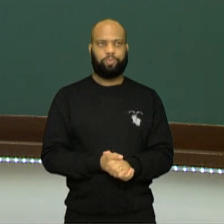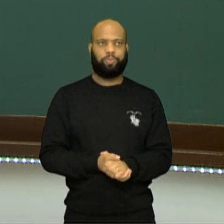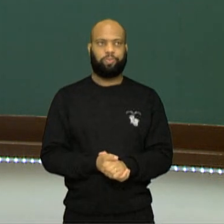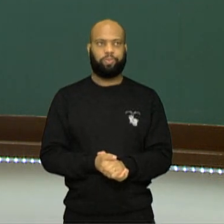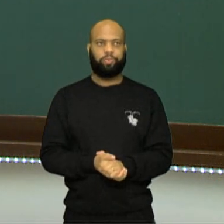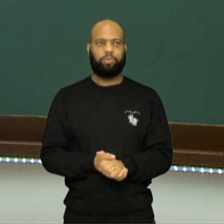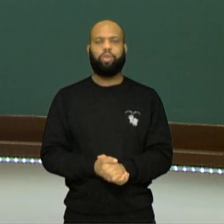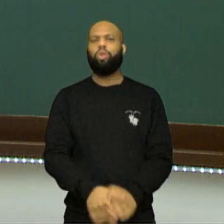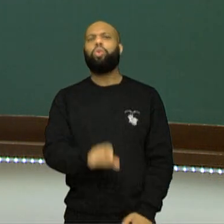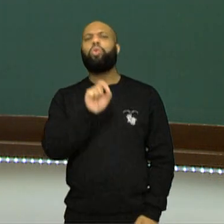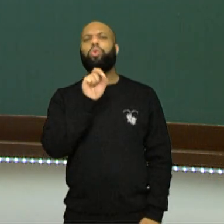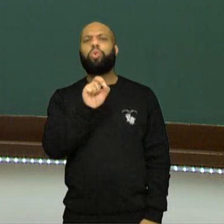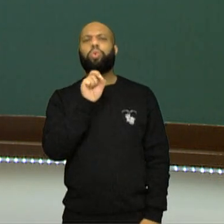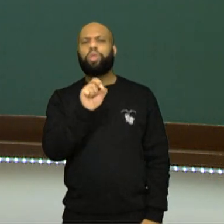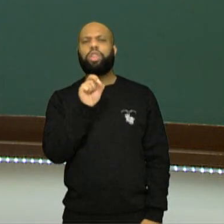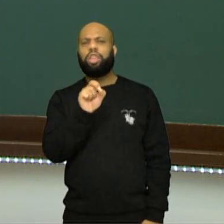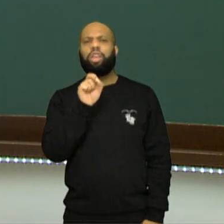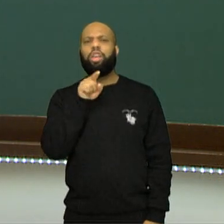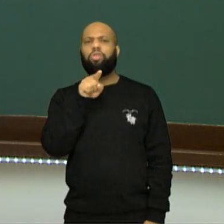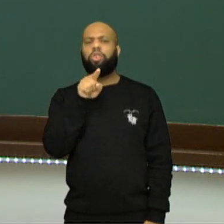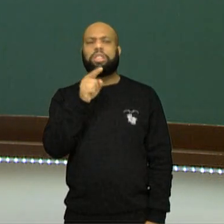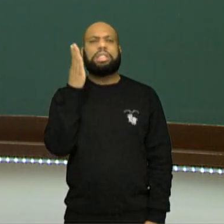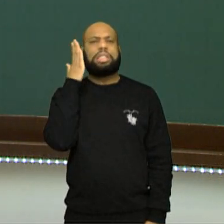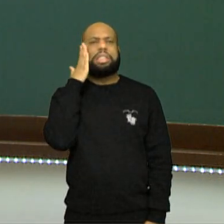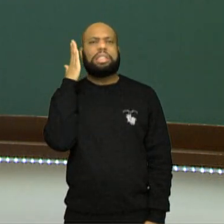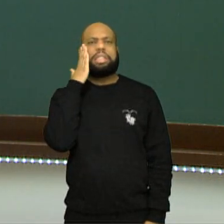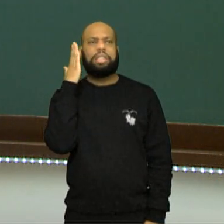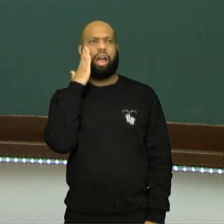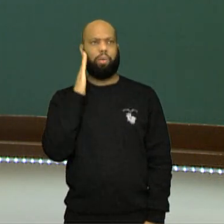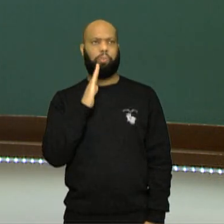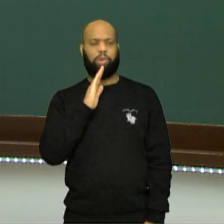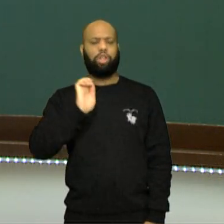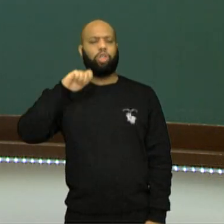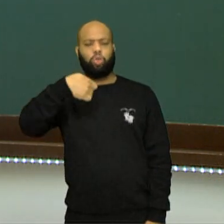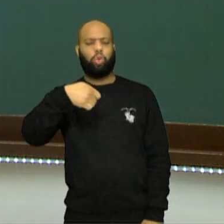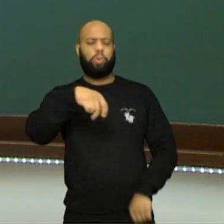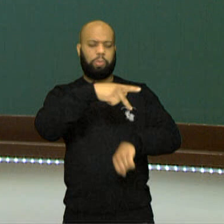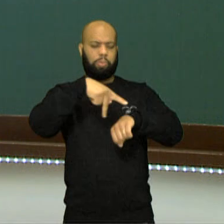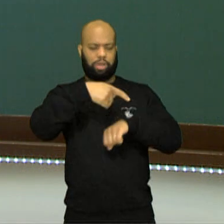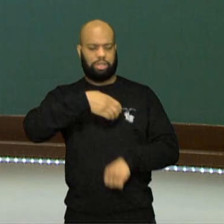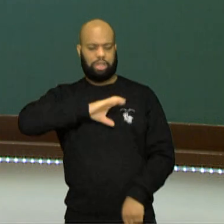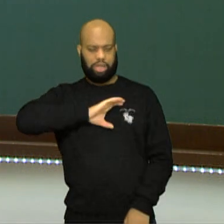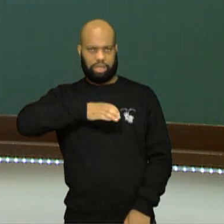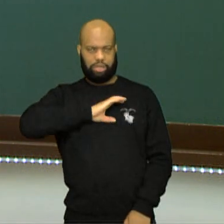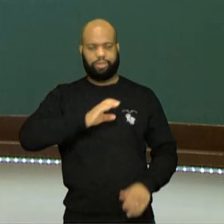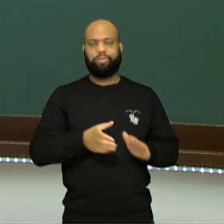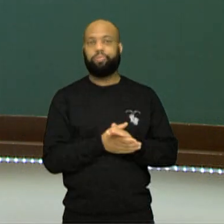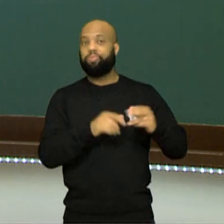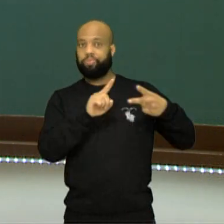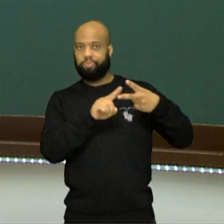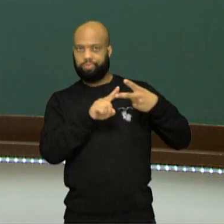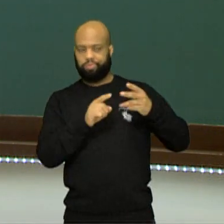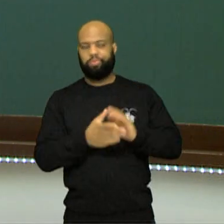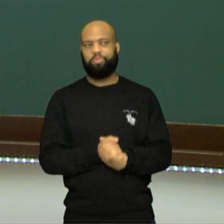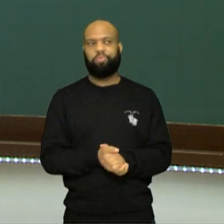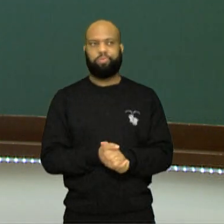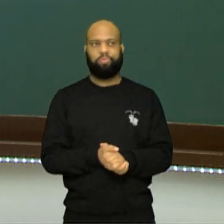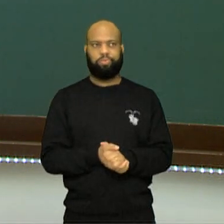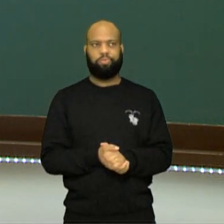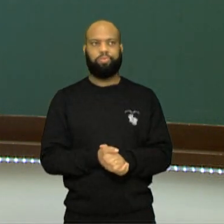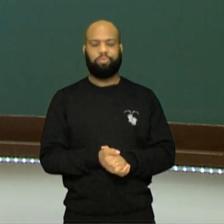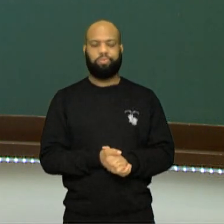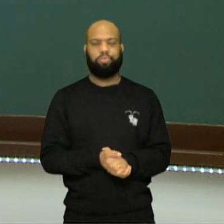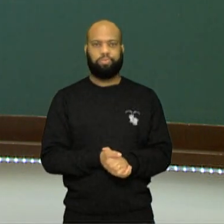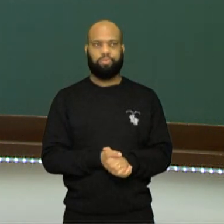Canada? O que por acaso você sabe sobre o Canadá? E a segunda pergunta. Do you